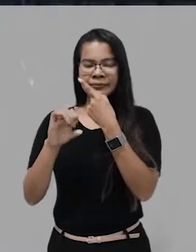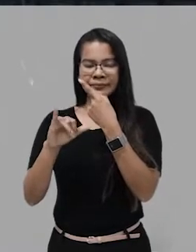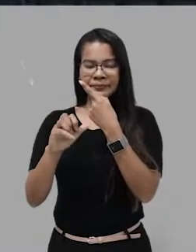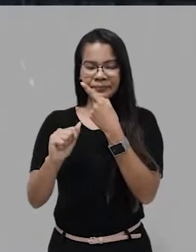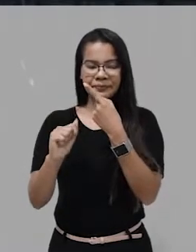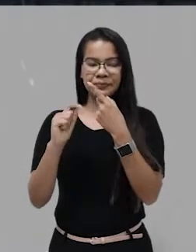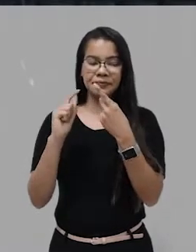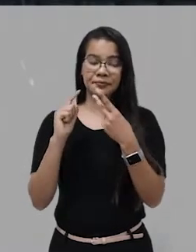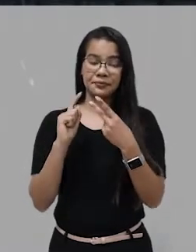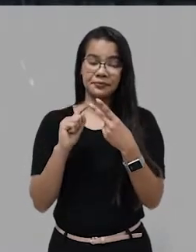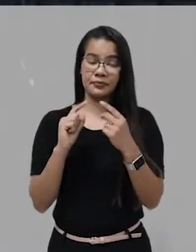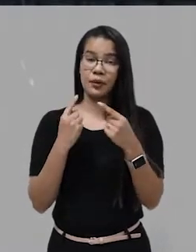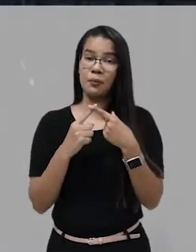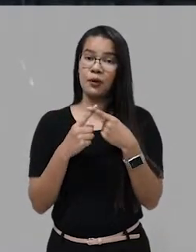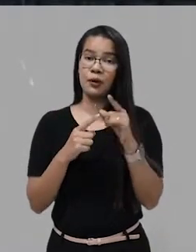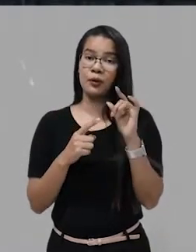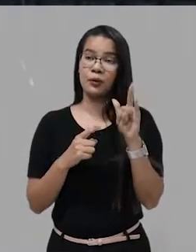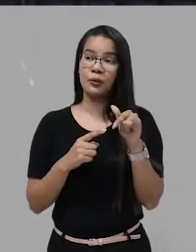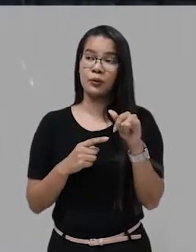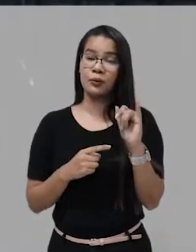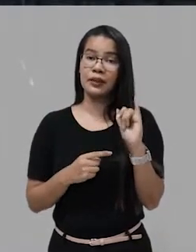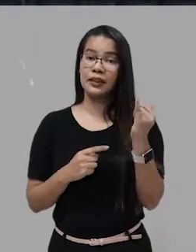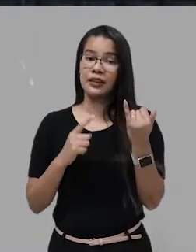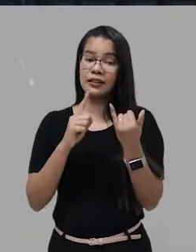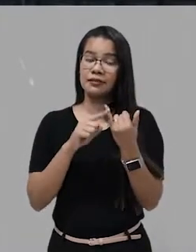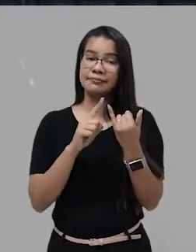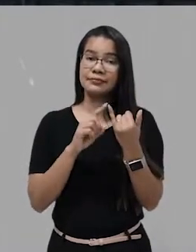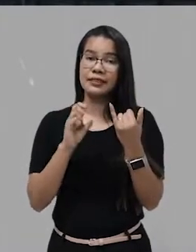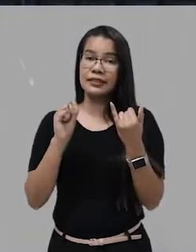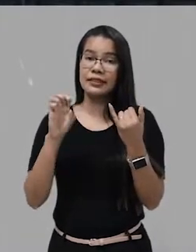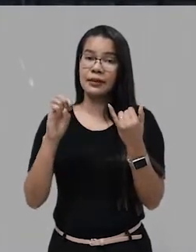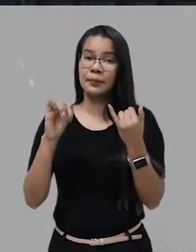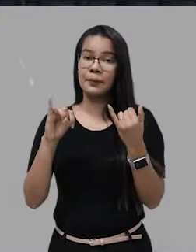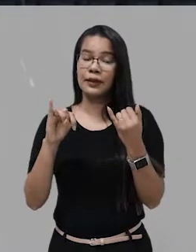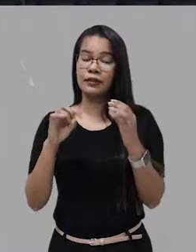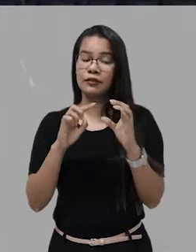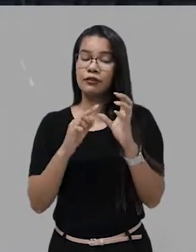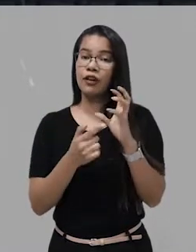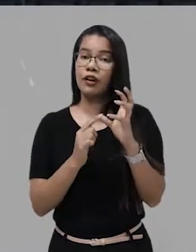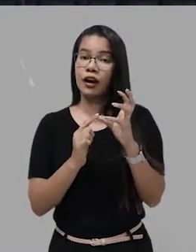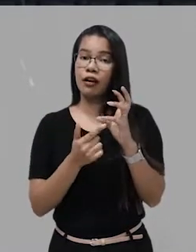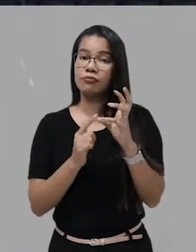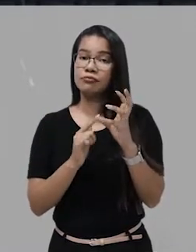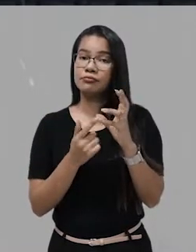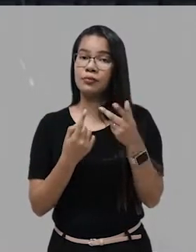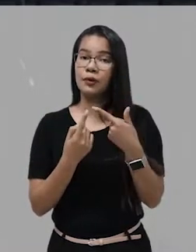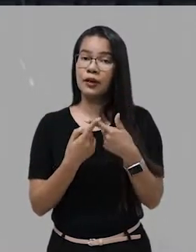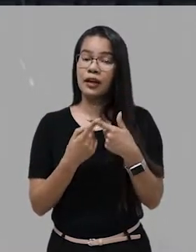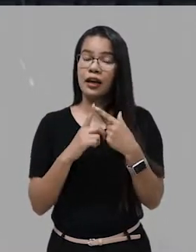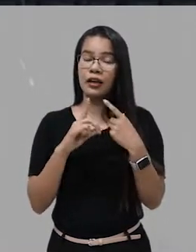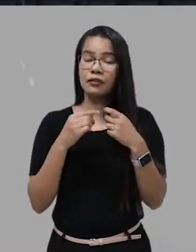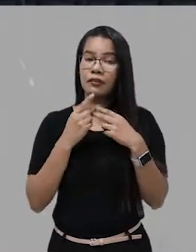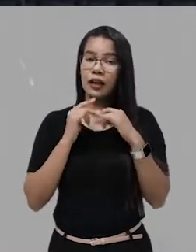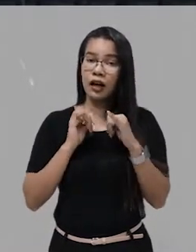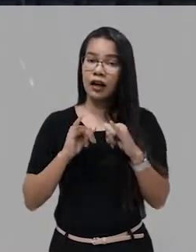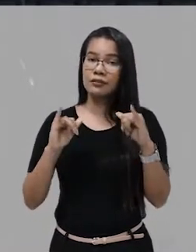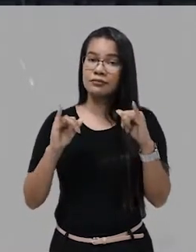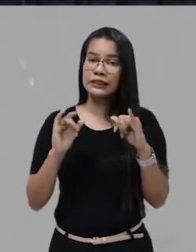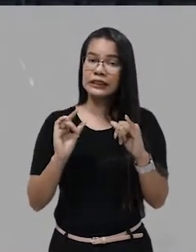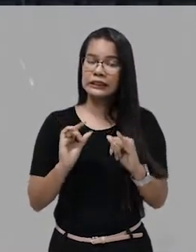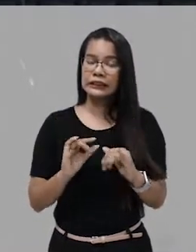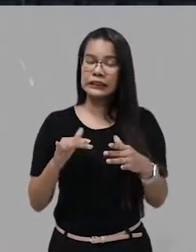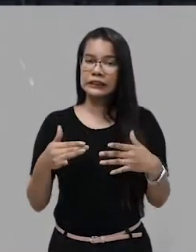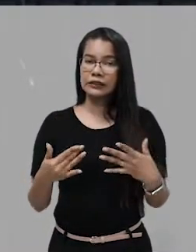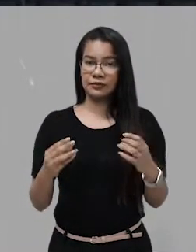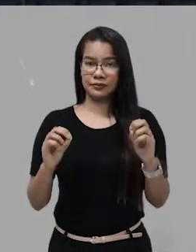que que o I é uma semivogal? Ele é pronunciado mais fraquinho. E o A é uma vogal. Então, ditongo crescente sai da semivogal e vai